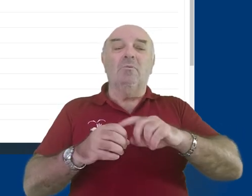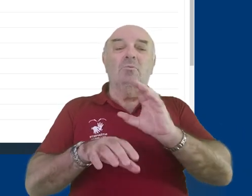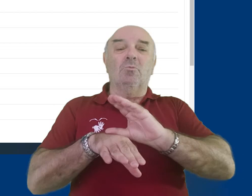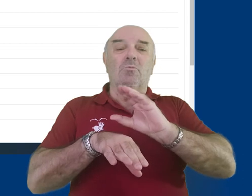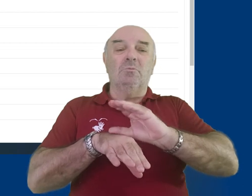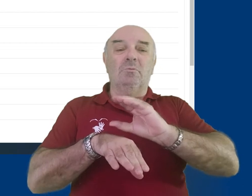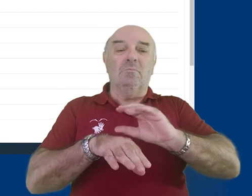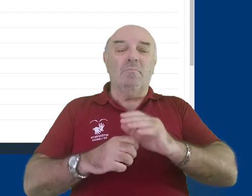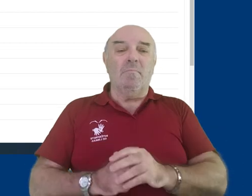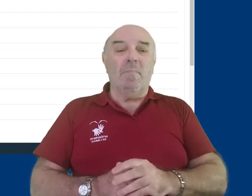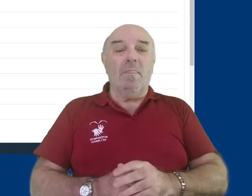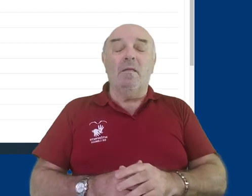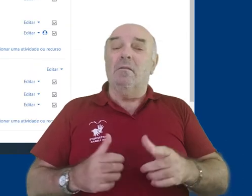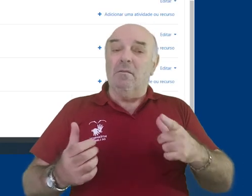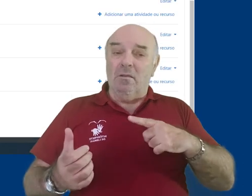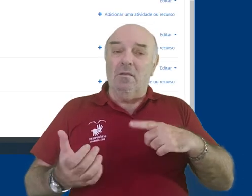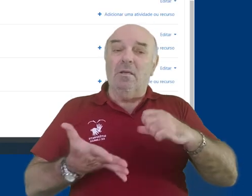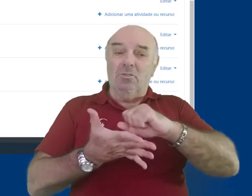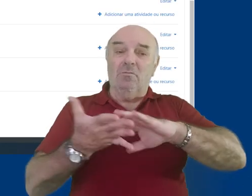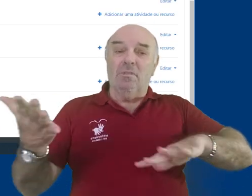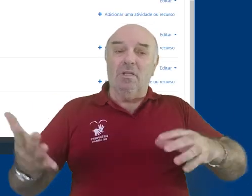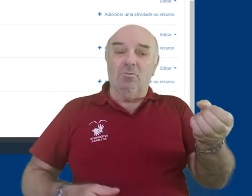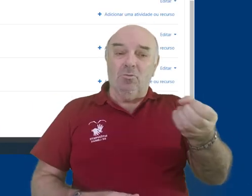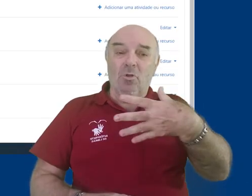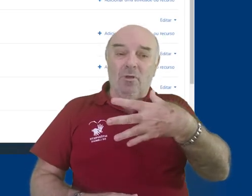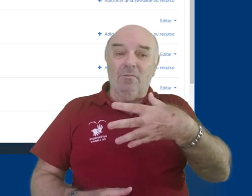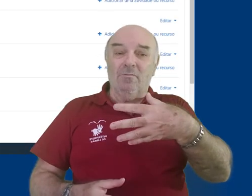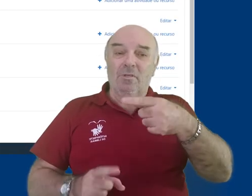posso clicar em salvar e voltar o curso.